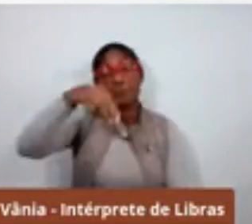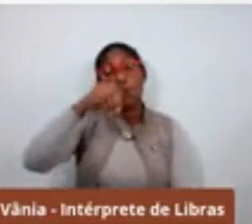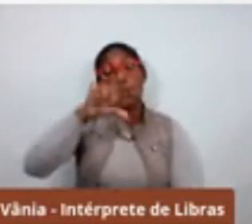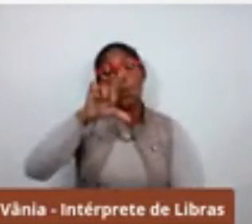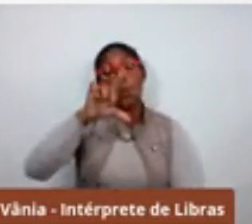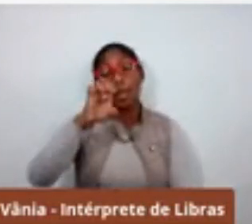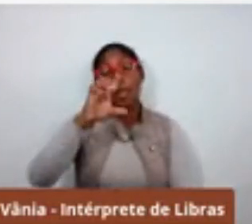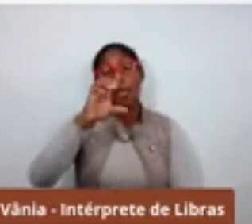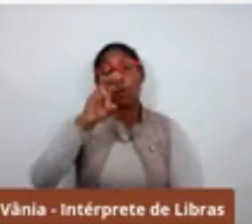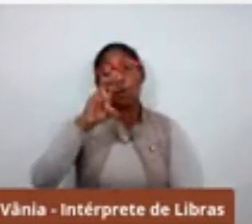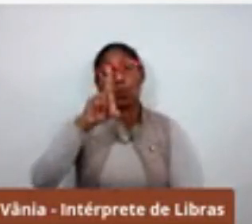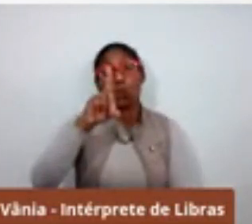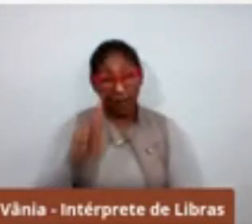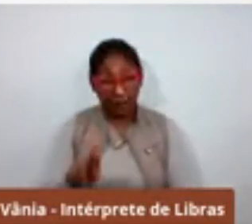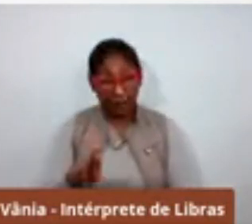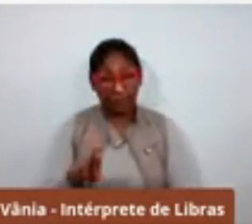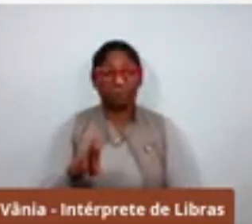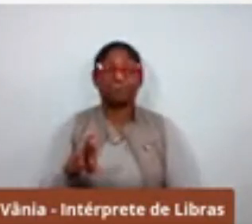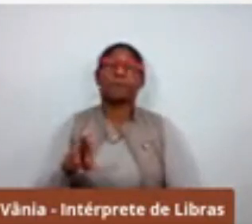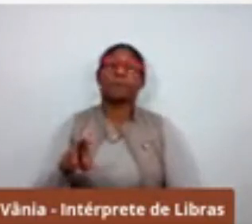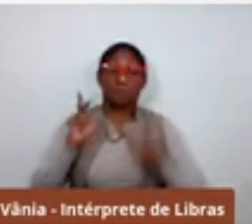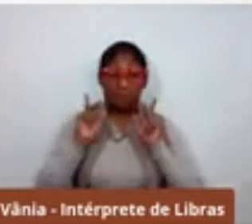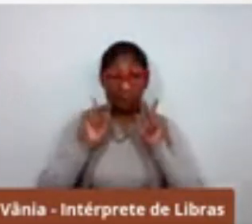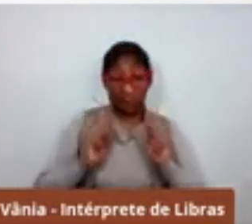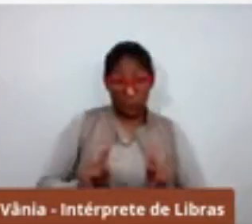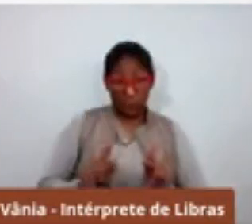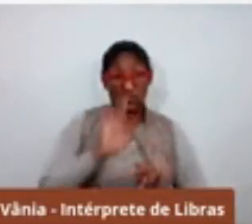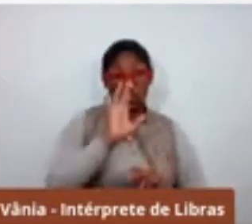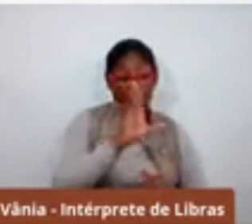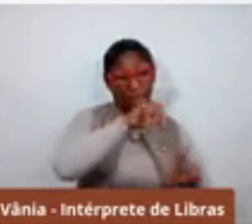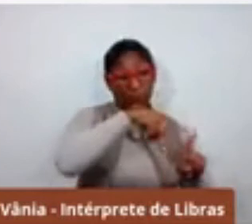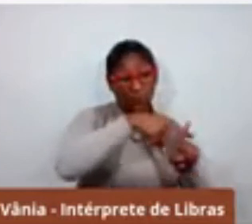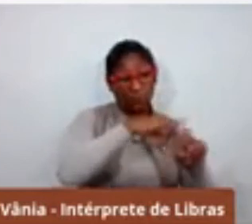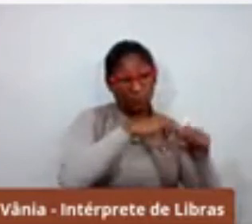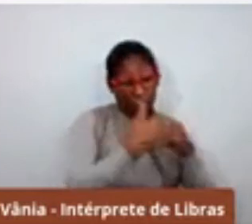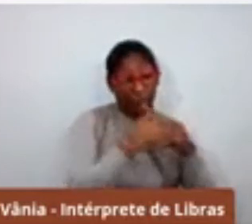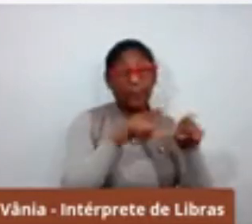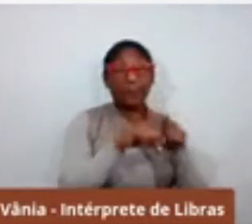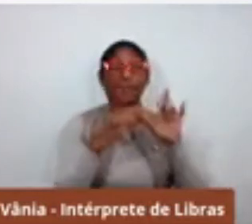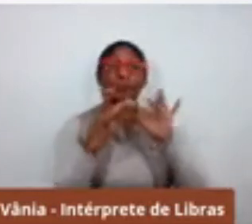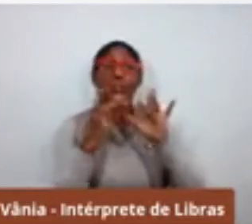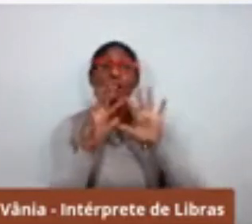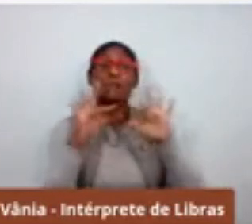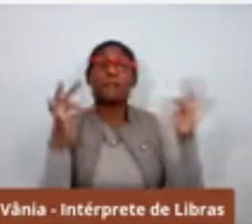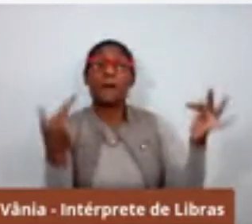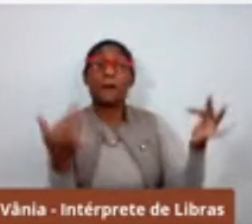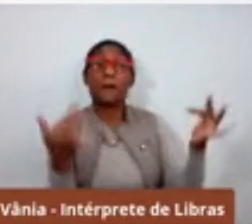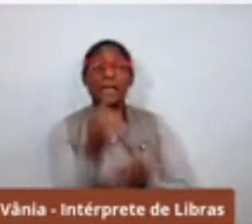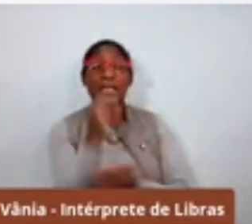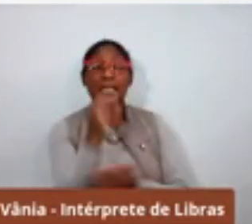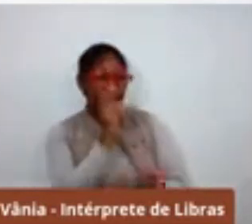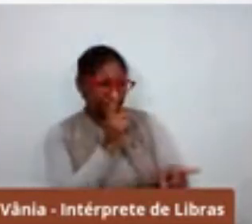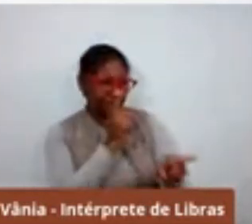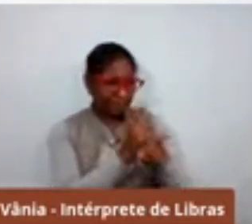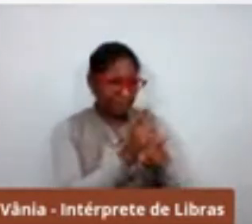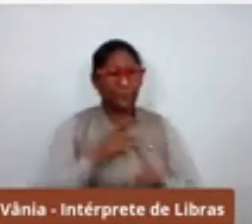que são os do RT-PCR, tanto para as pessoas, né, que já foram positivadas, quanto para os seus contatantes. Então, se identifica, né, um número